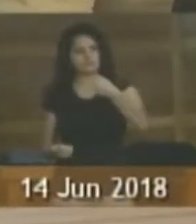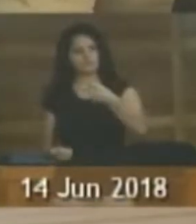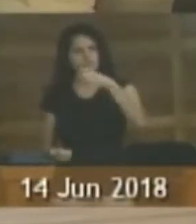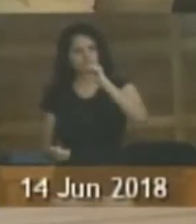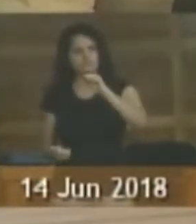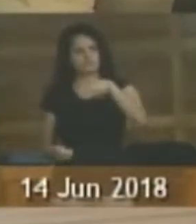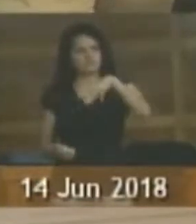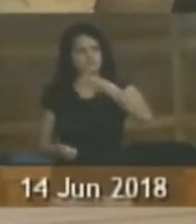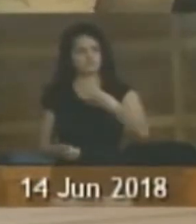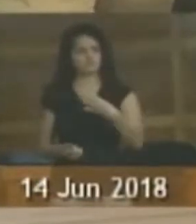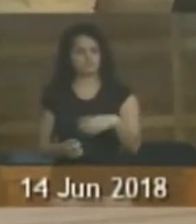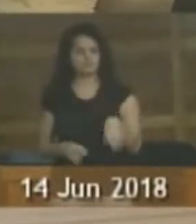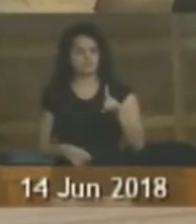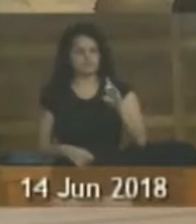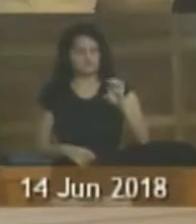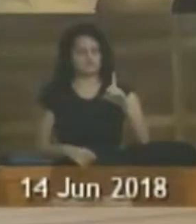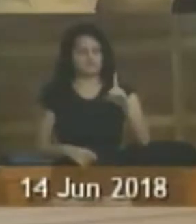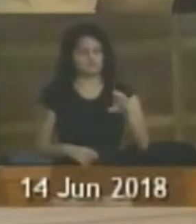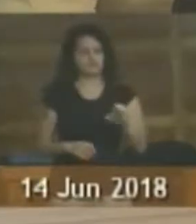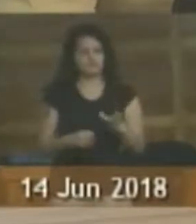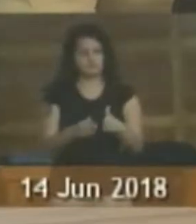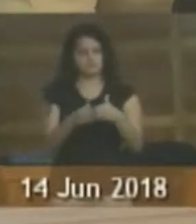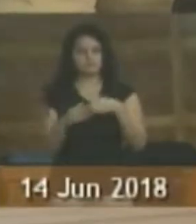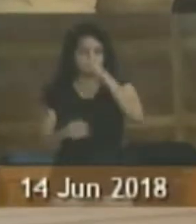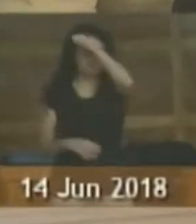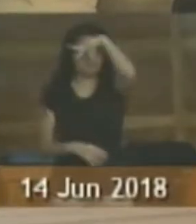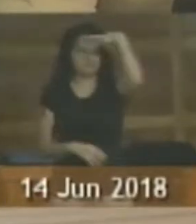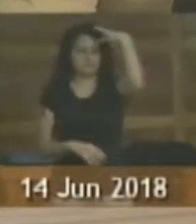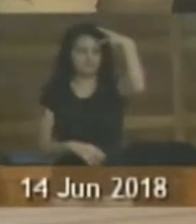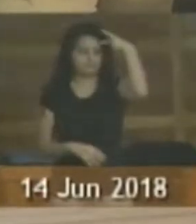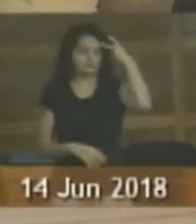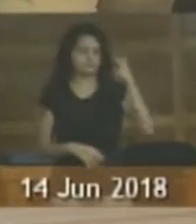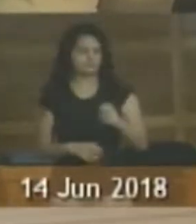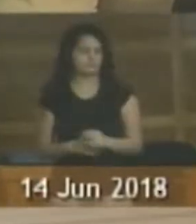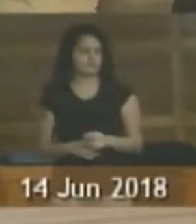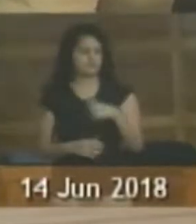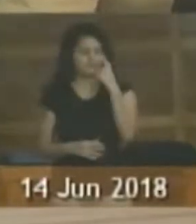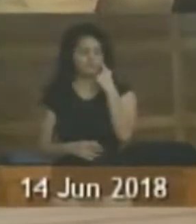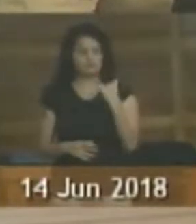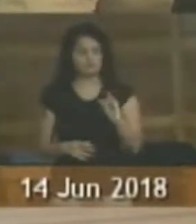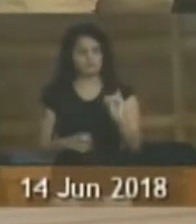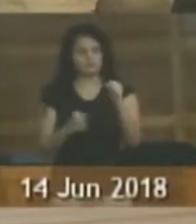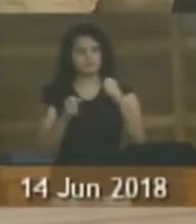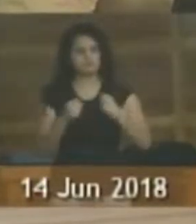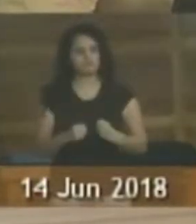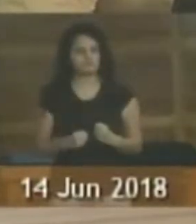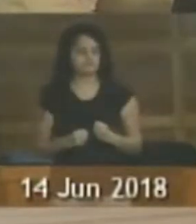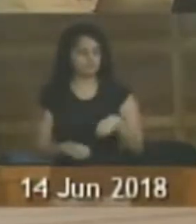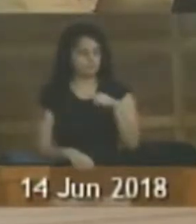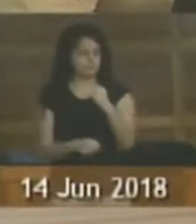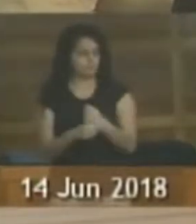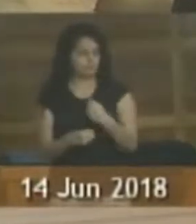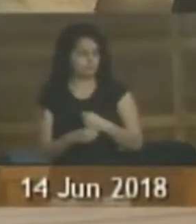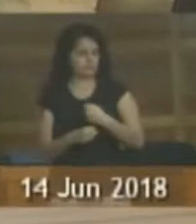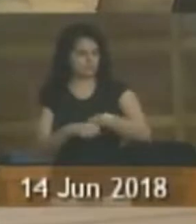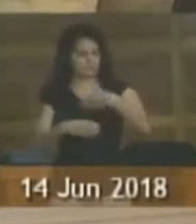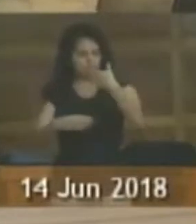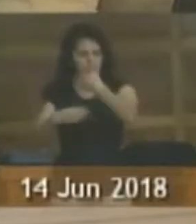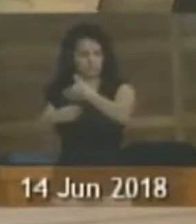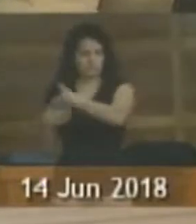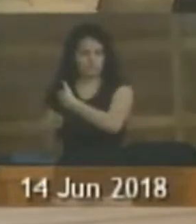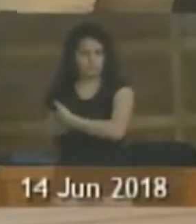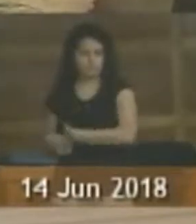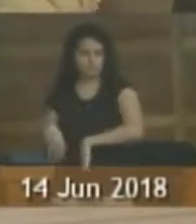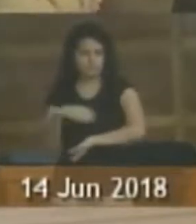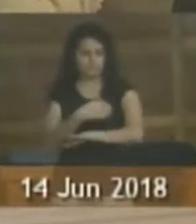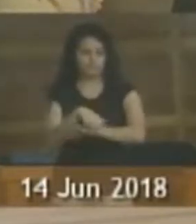1784 de 2018, Dedé da Loteria, indicando ao prefeito municipal um estudo de viabilidade técnica para a construção de um muro de contenção na